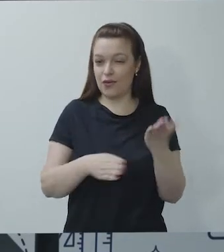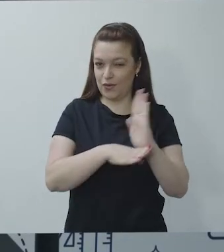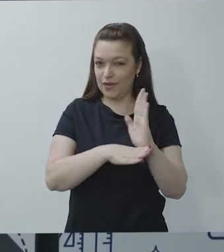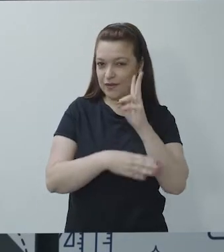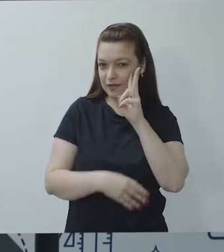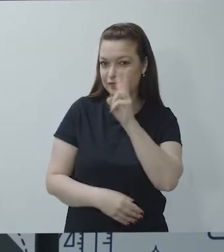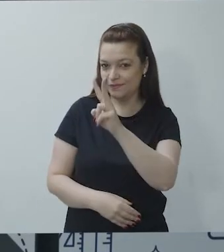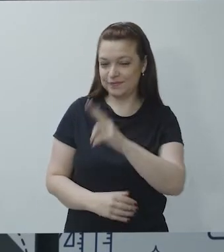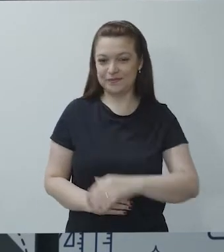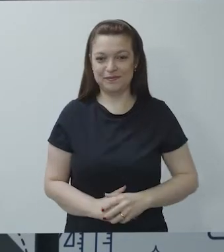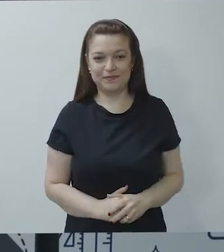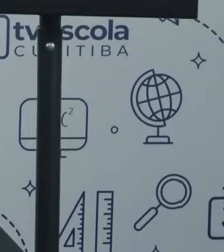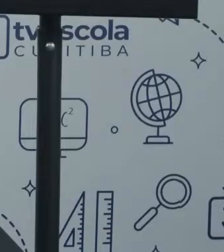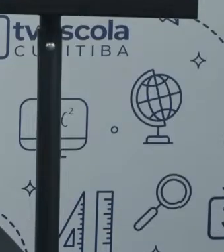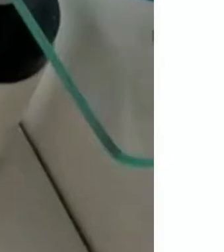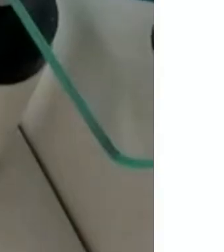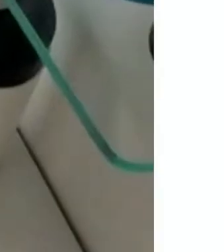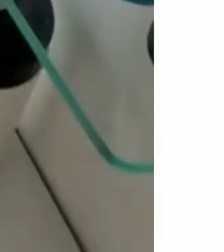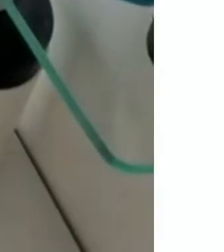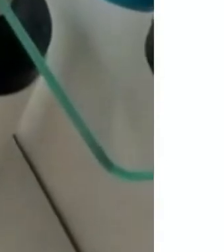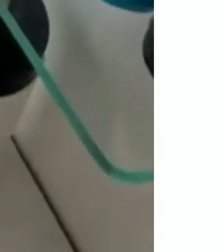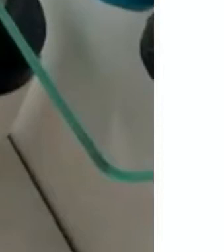vídeo. Prestem atenção.